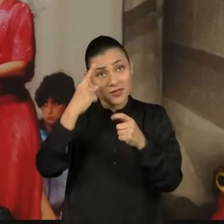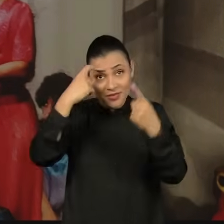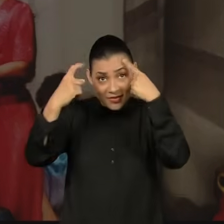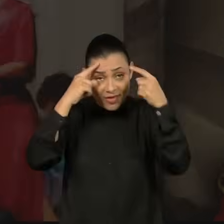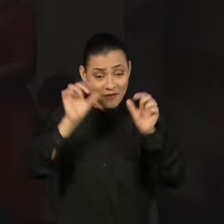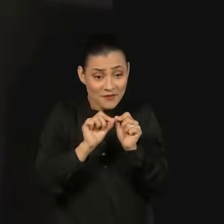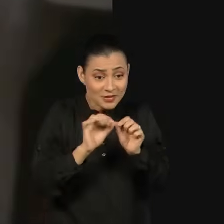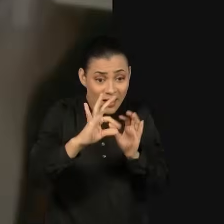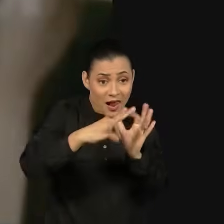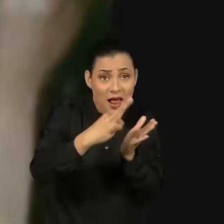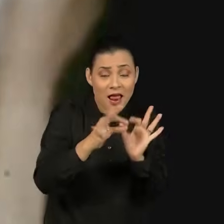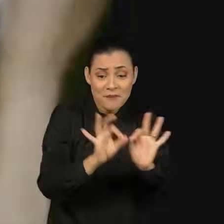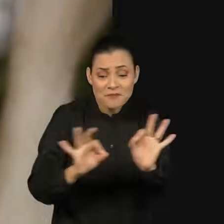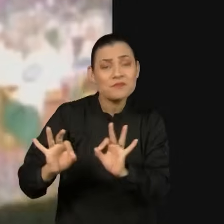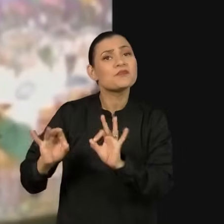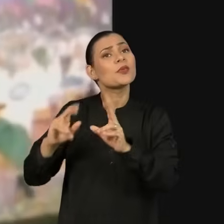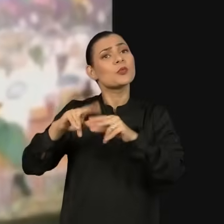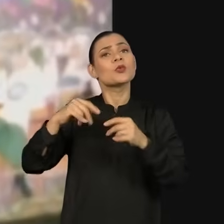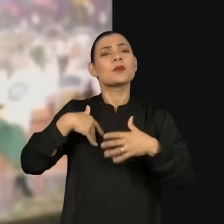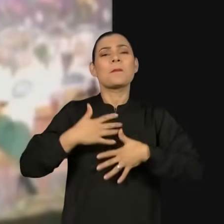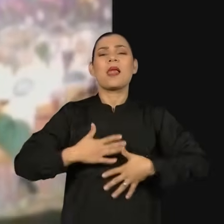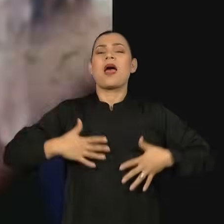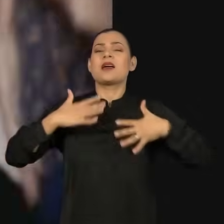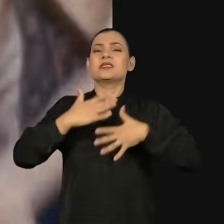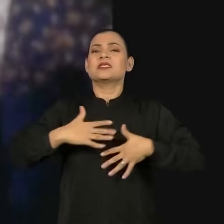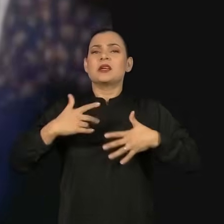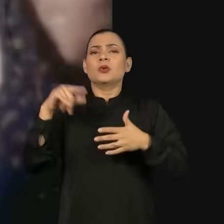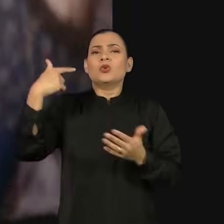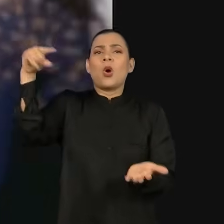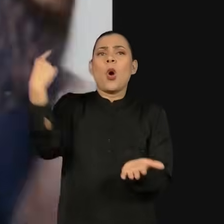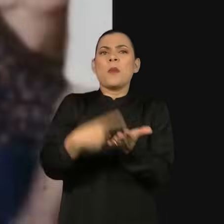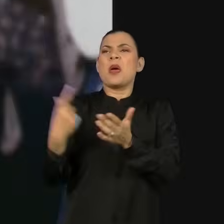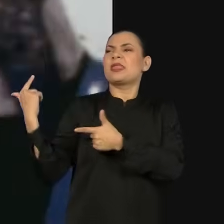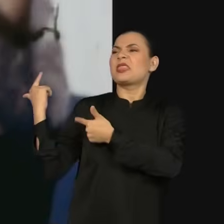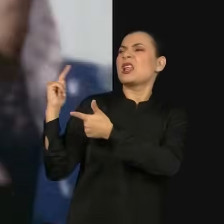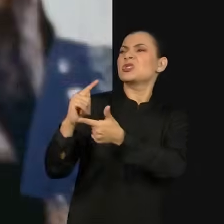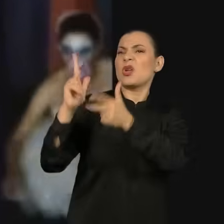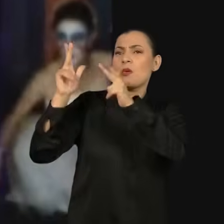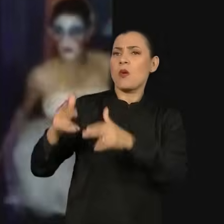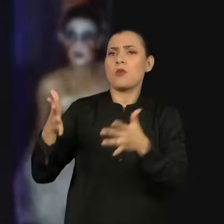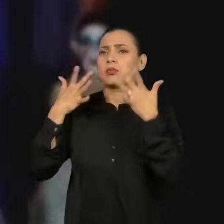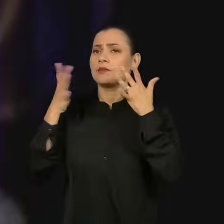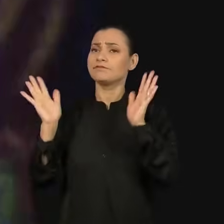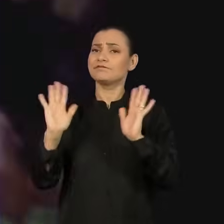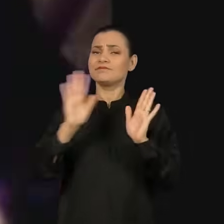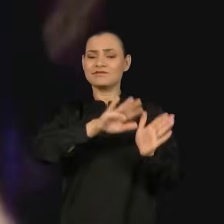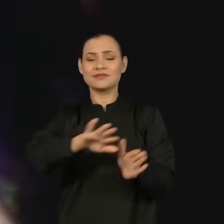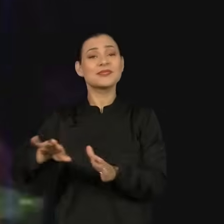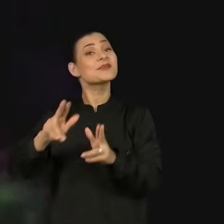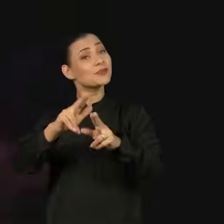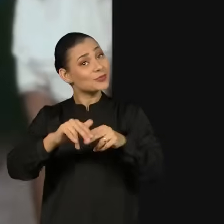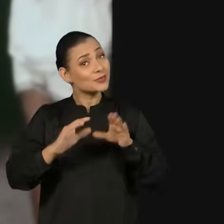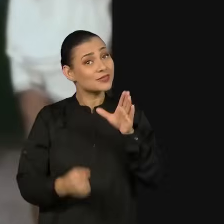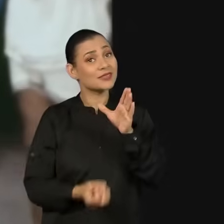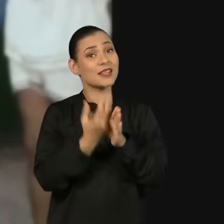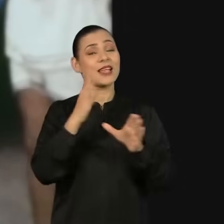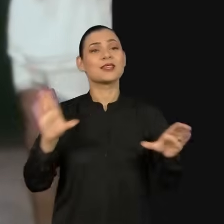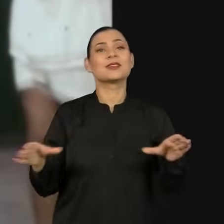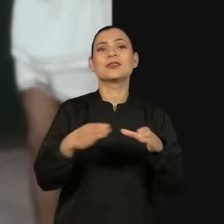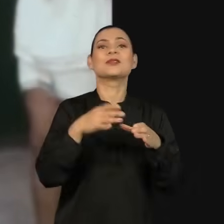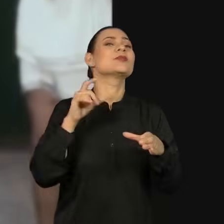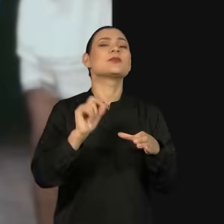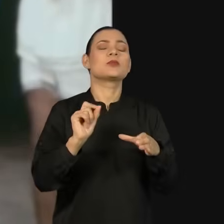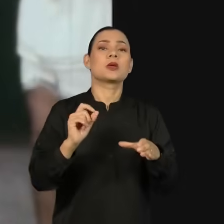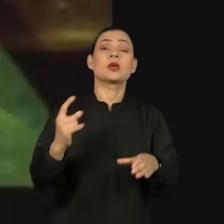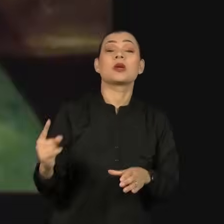Movido pelo prazer e pelo descompromisso em relação às técnicas tradicionais do teatro, o Pod Minoga foi criador de uma forma